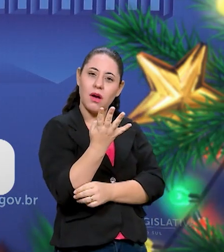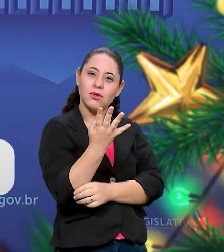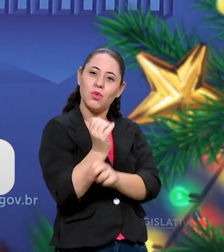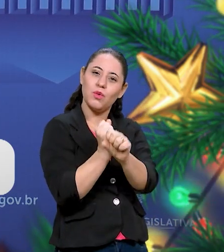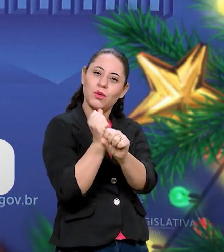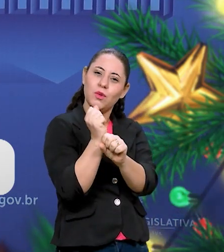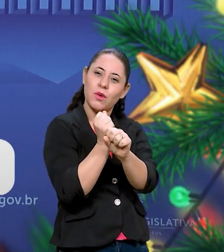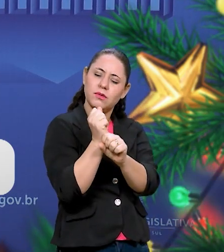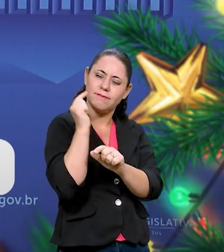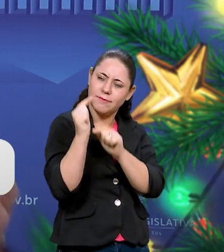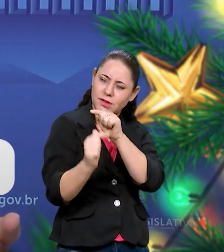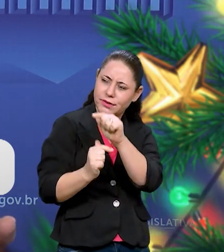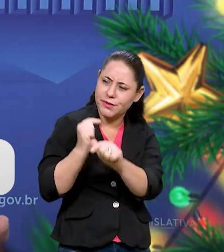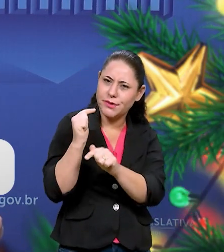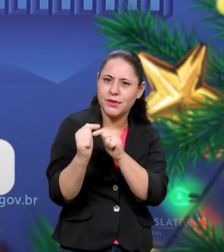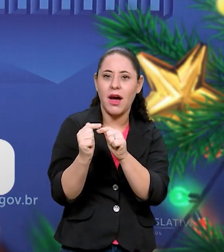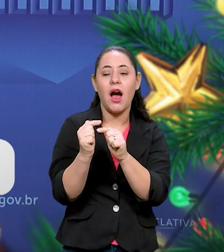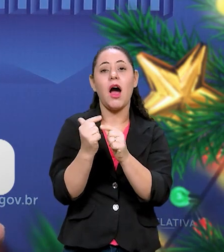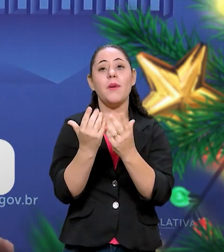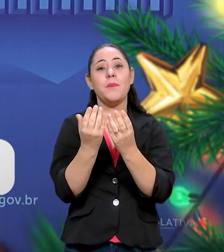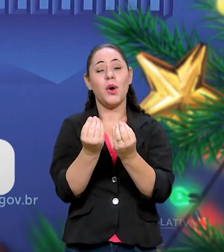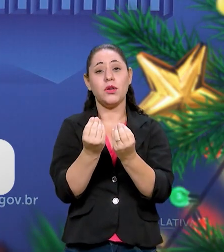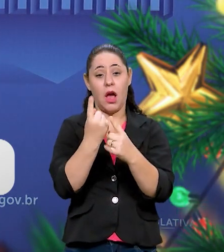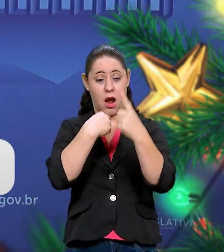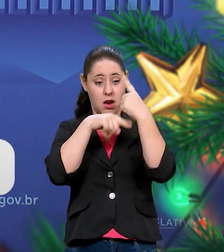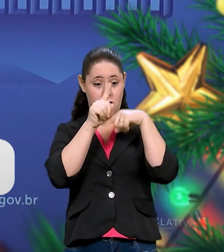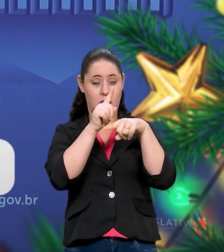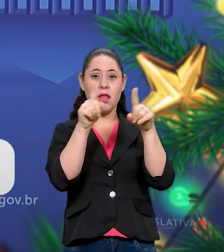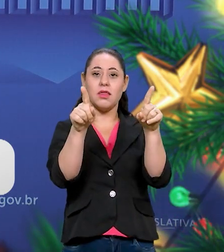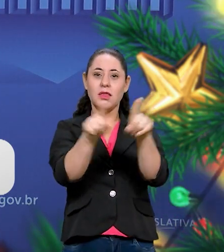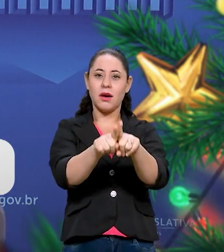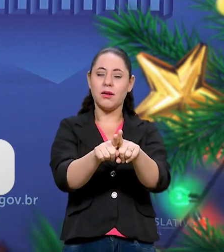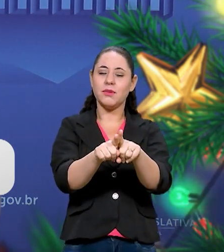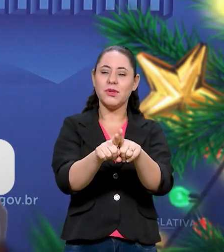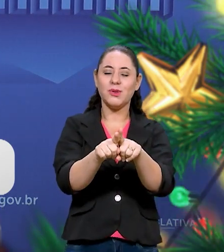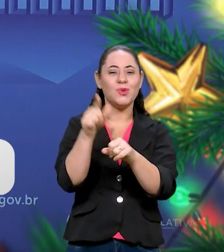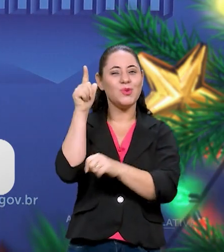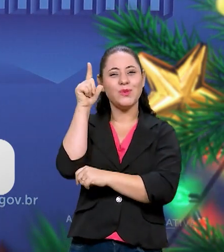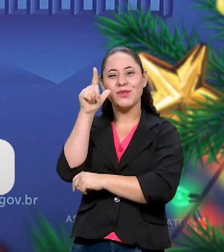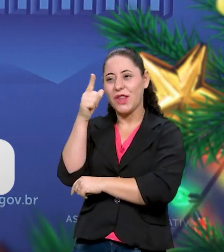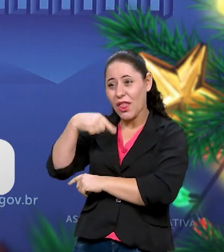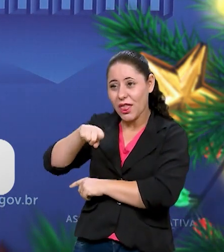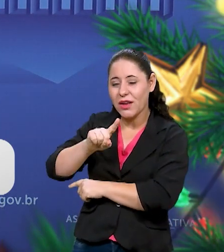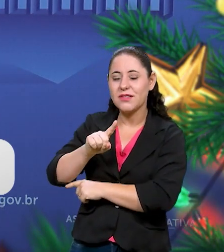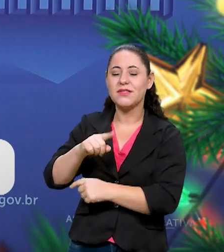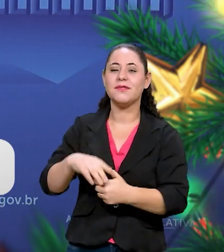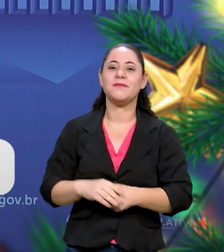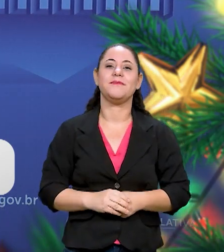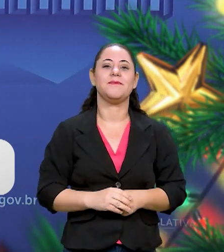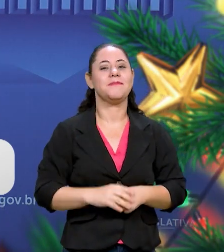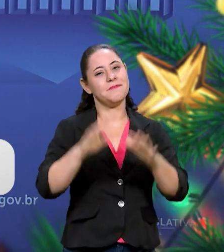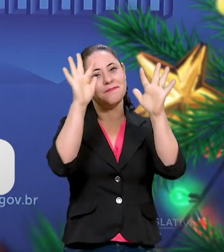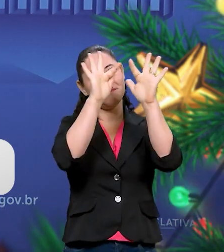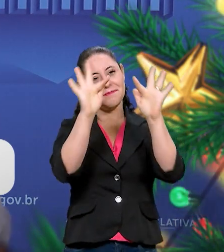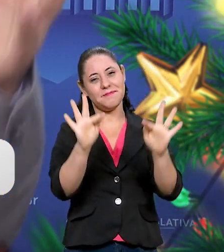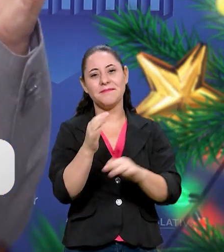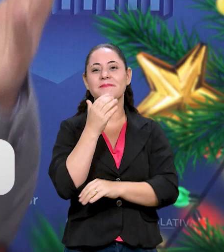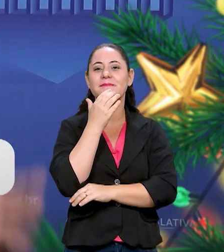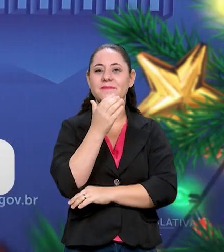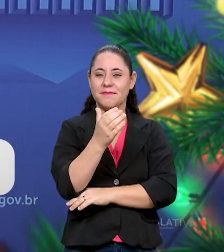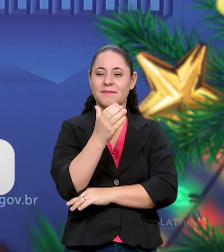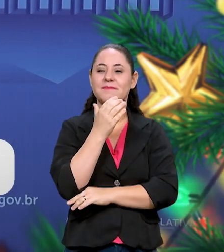2024 seja um ano de muito trabalho, de muitas realizações e muitas conquistas para todos nós.